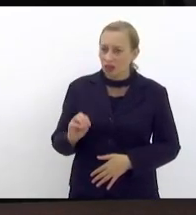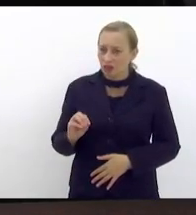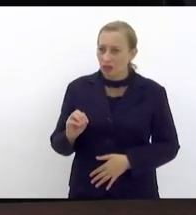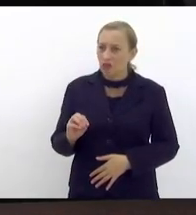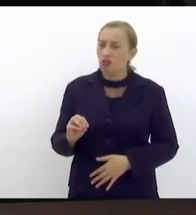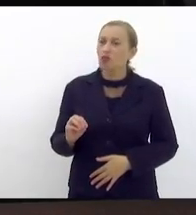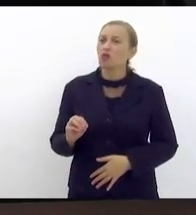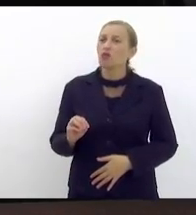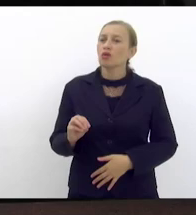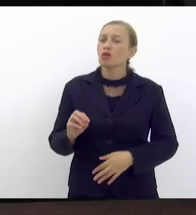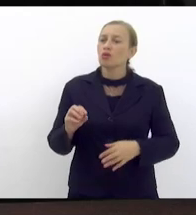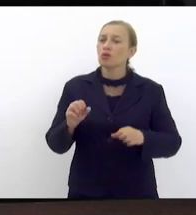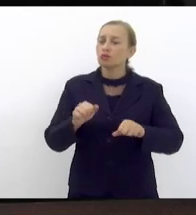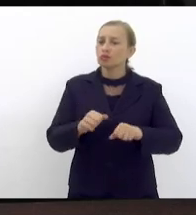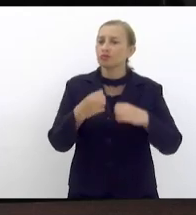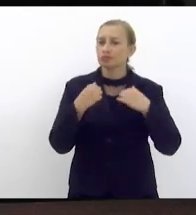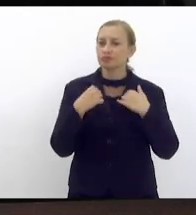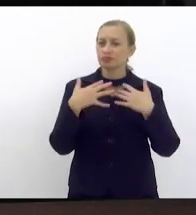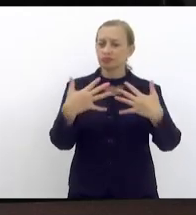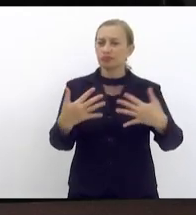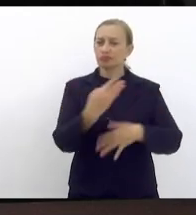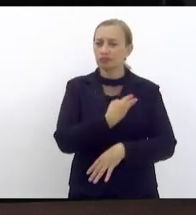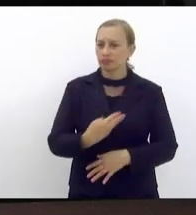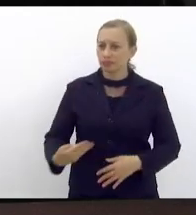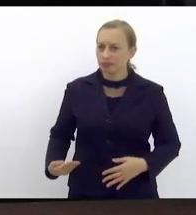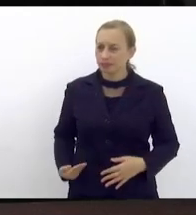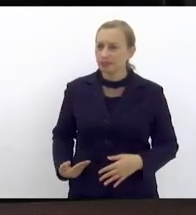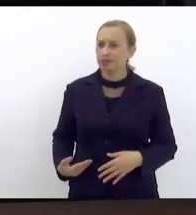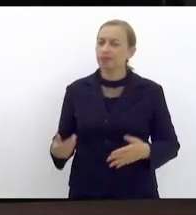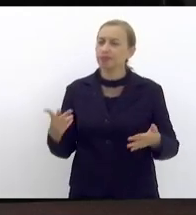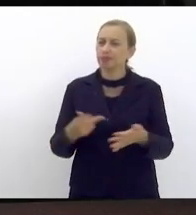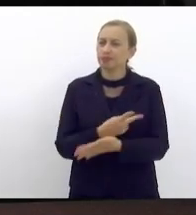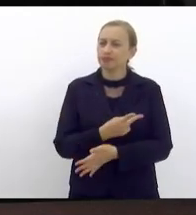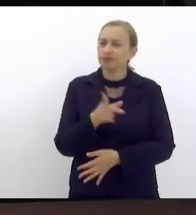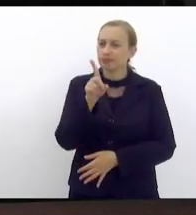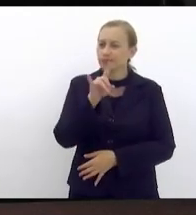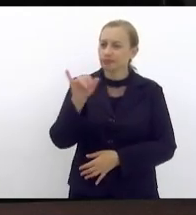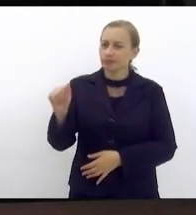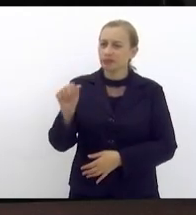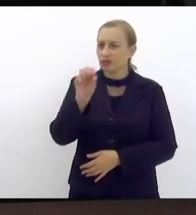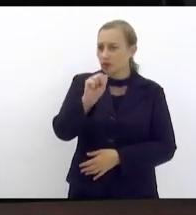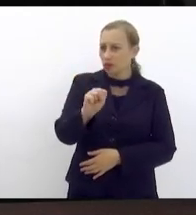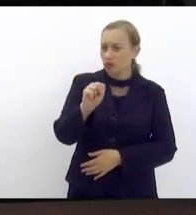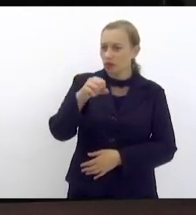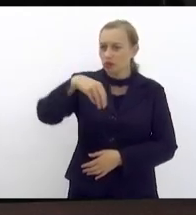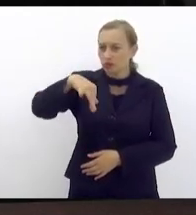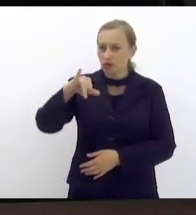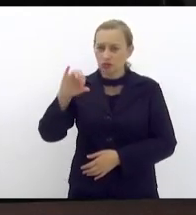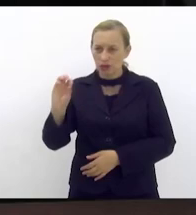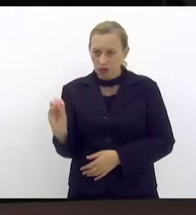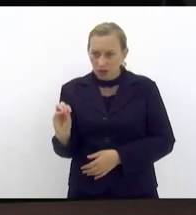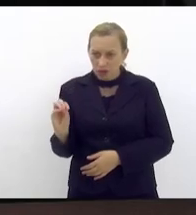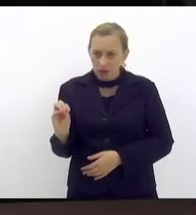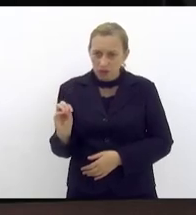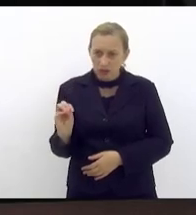uma audiência pública que vai ocorrer no dia 8 de Maio que tem como tema